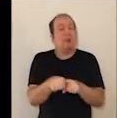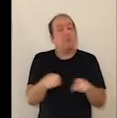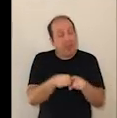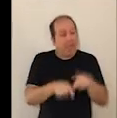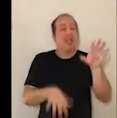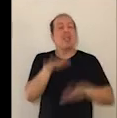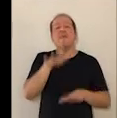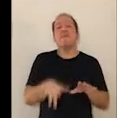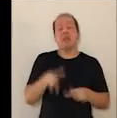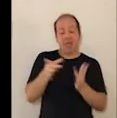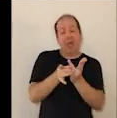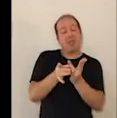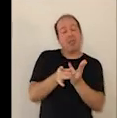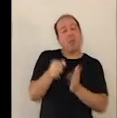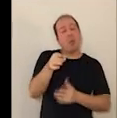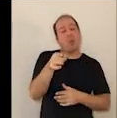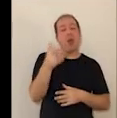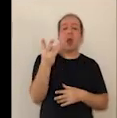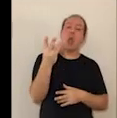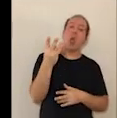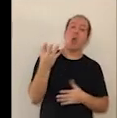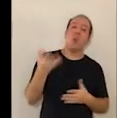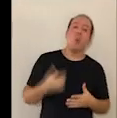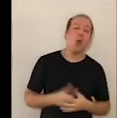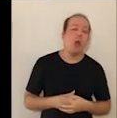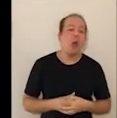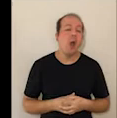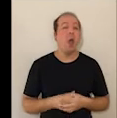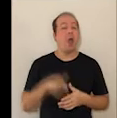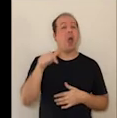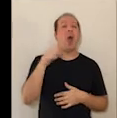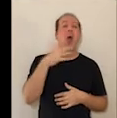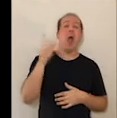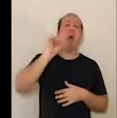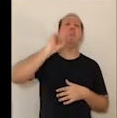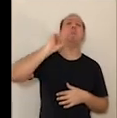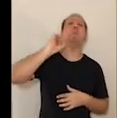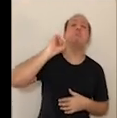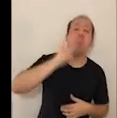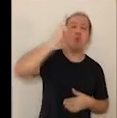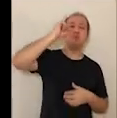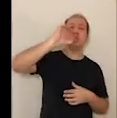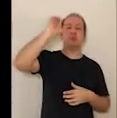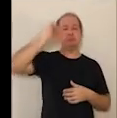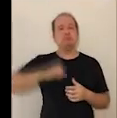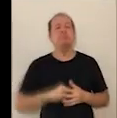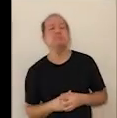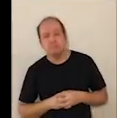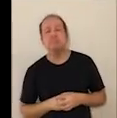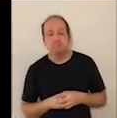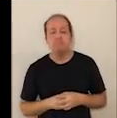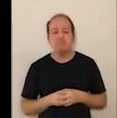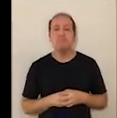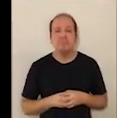coisa. Talvez esse anel aí. O anel? Esse anel vale pelo menos 1.000 sequins. Eu